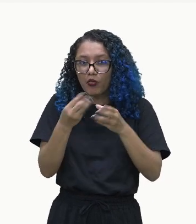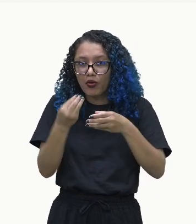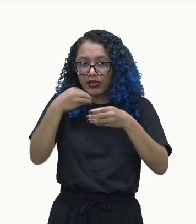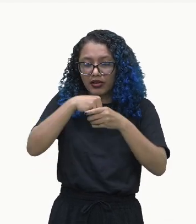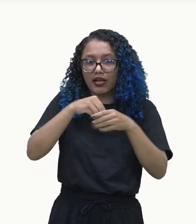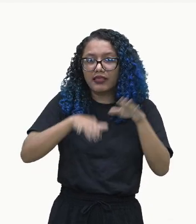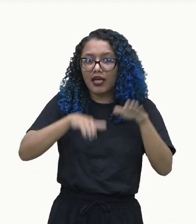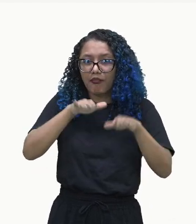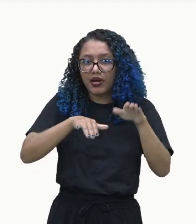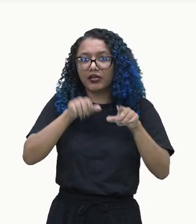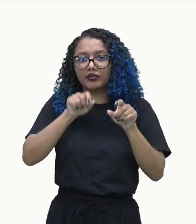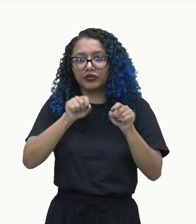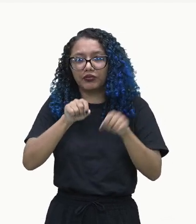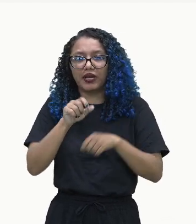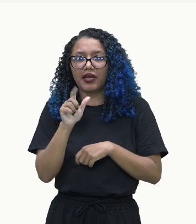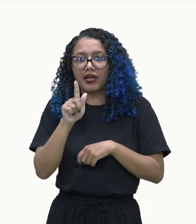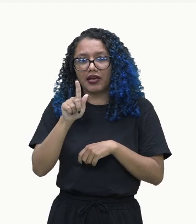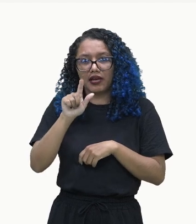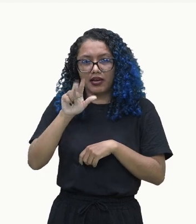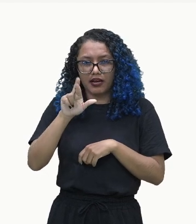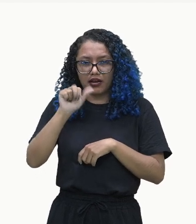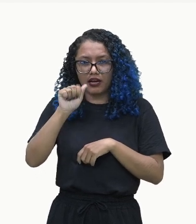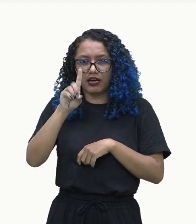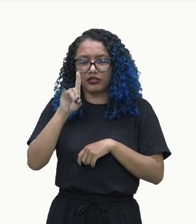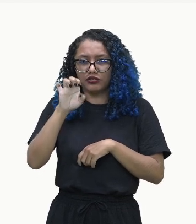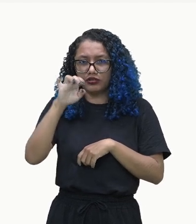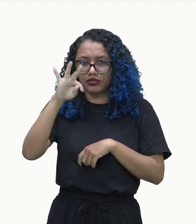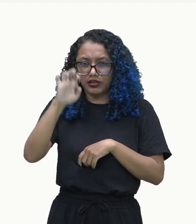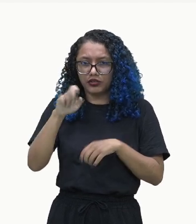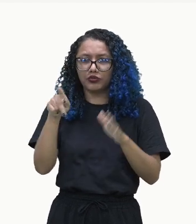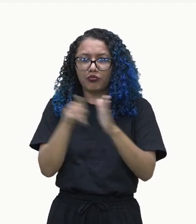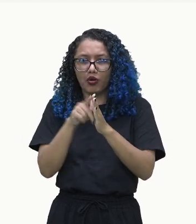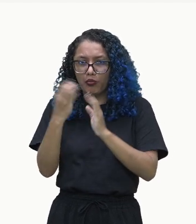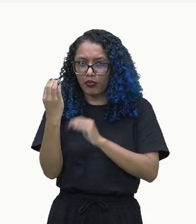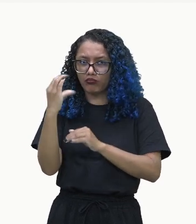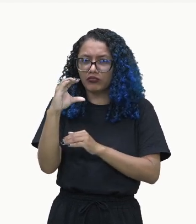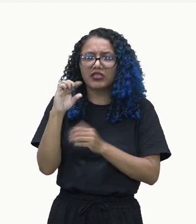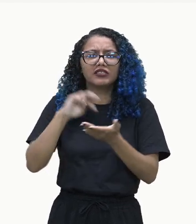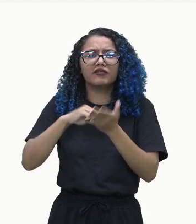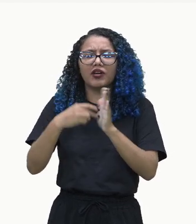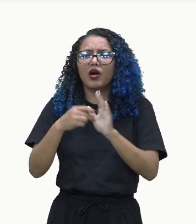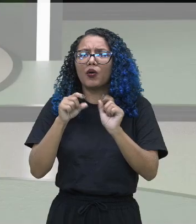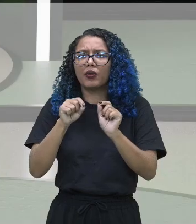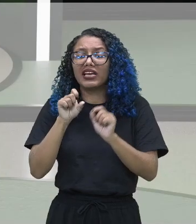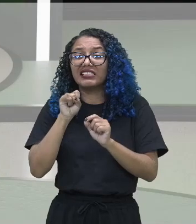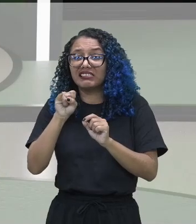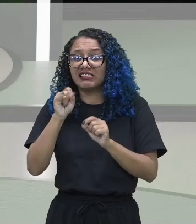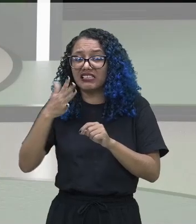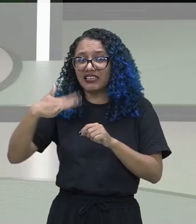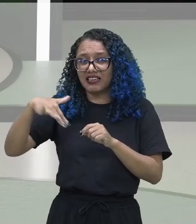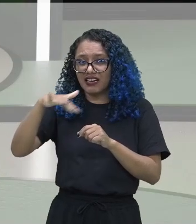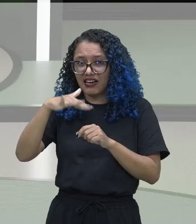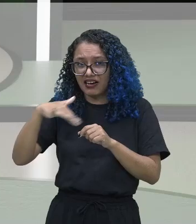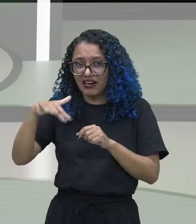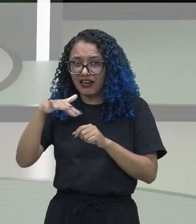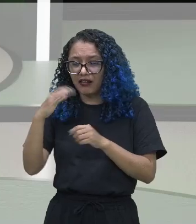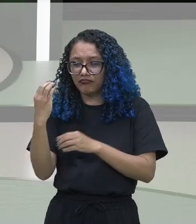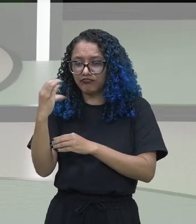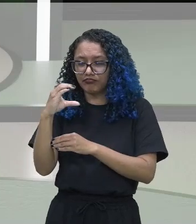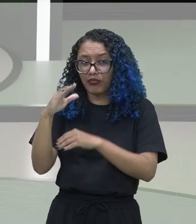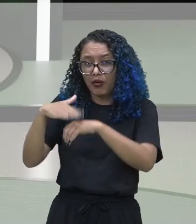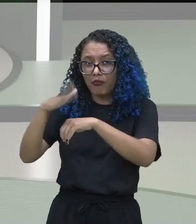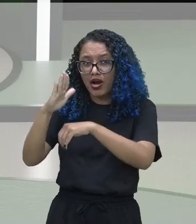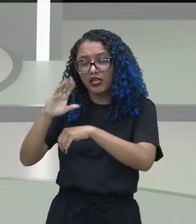concentração. Quando diz gradiente de concentração, isso significa se um meio está muito